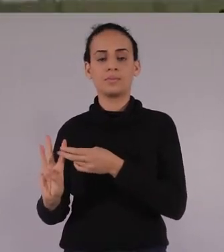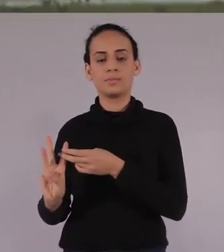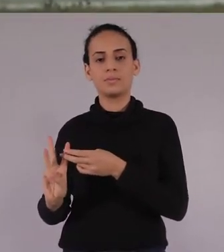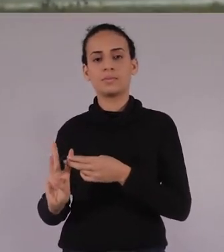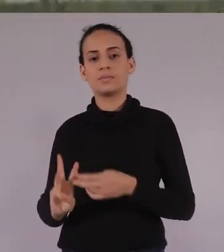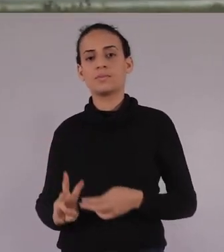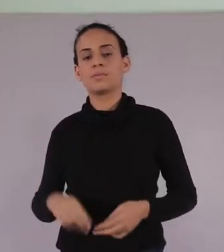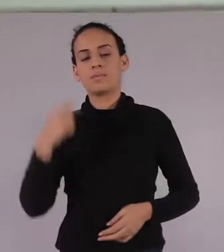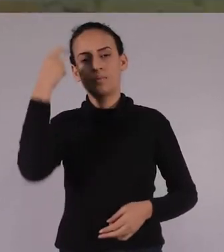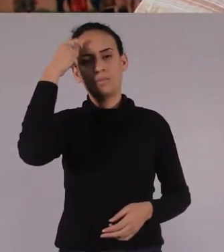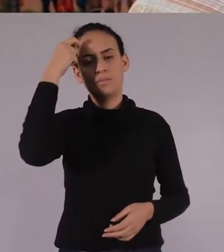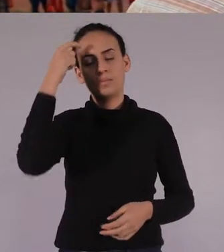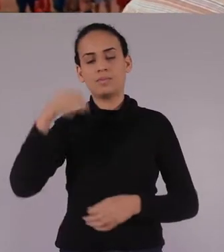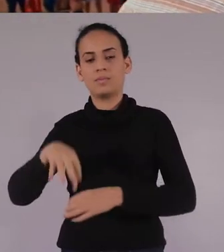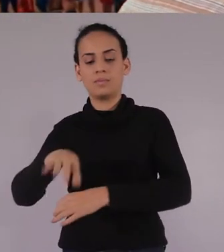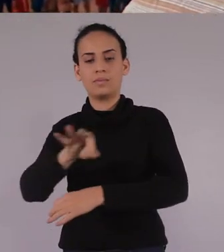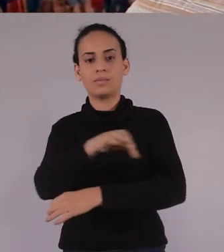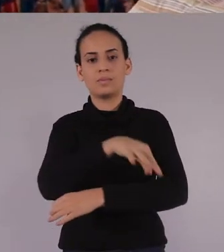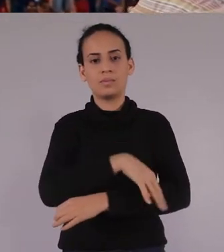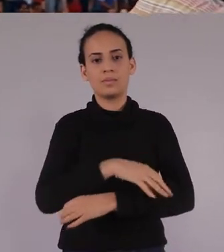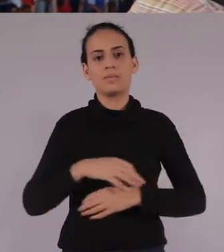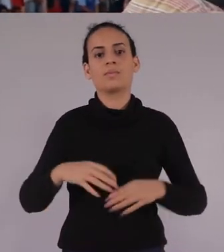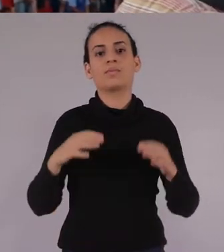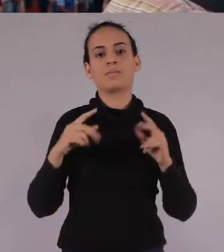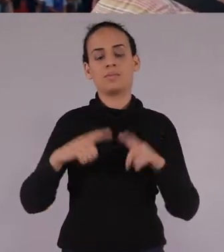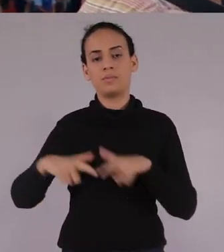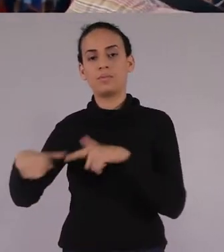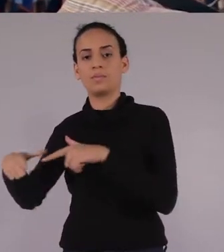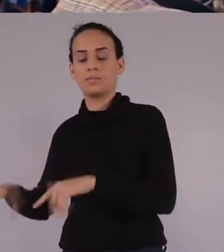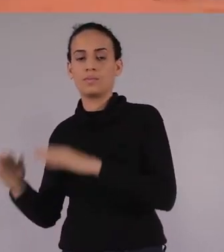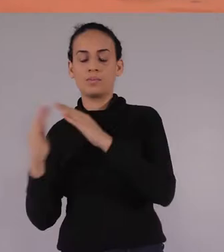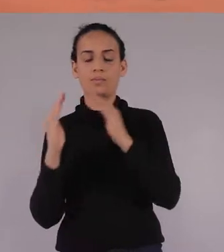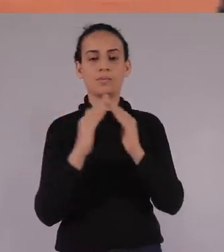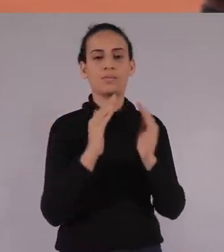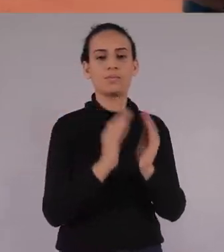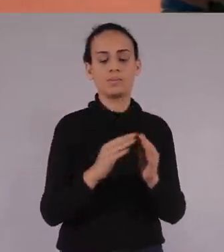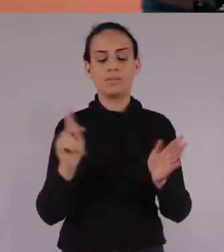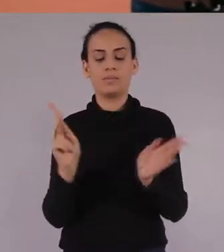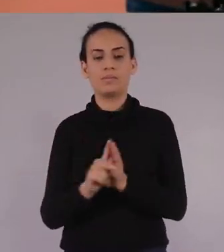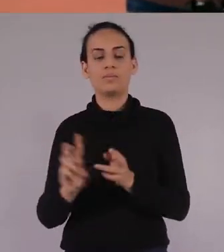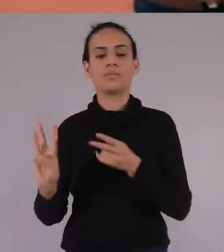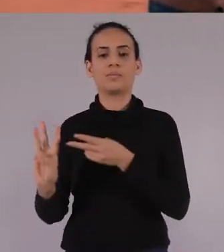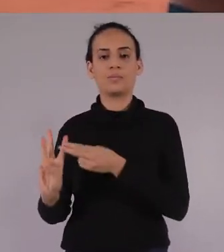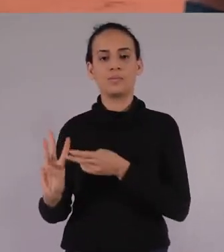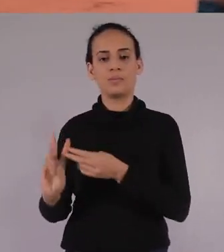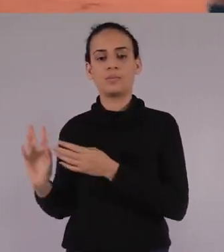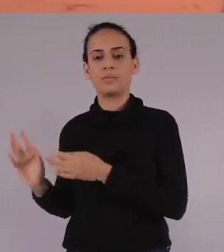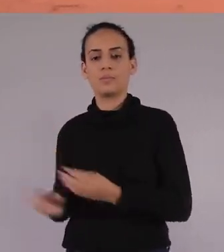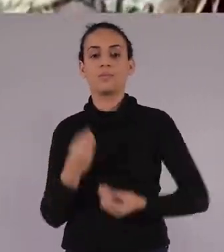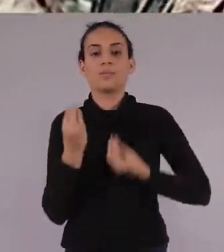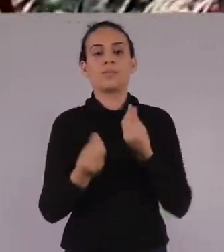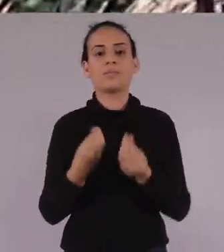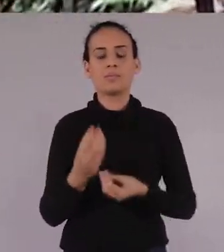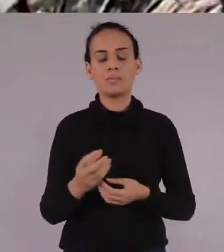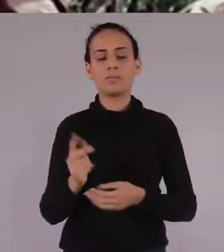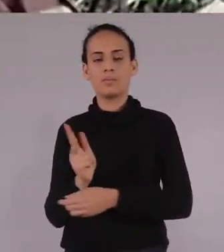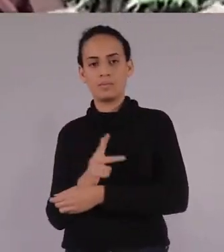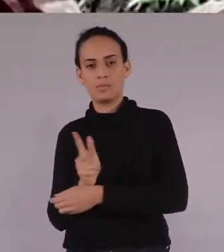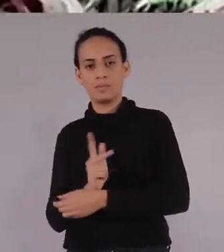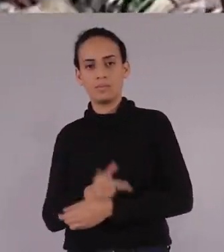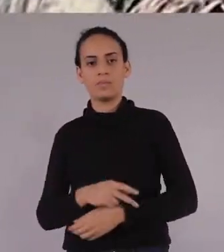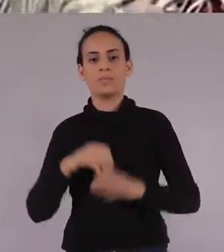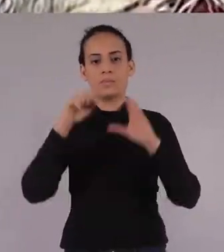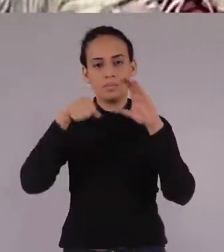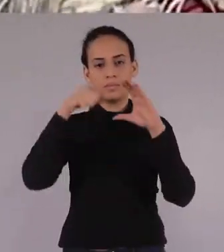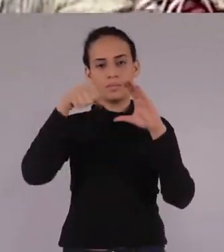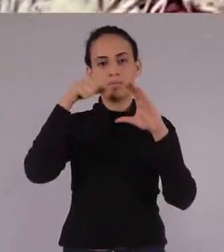territoriais por meio da produção audiovisual que realiza um filme sobre a questão indígena com produção compartilhada